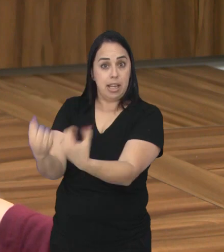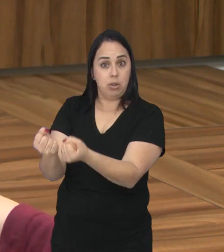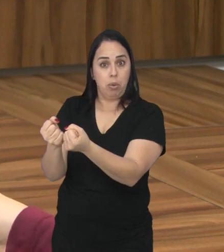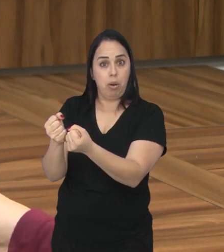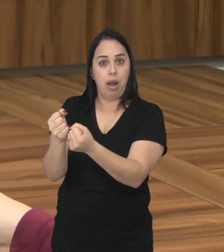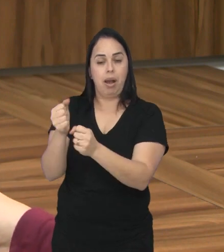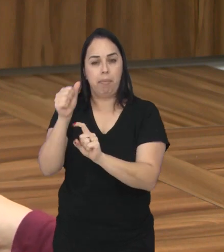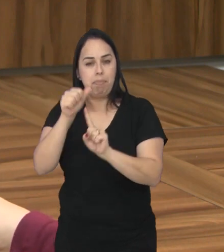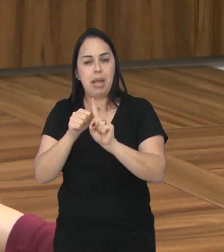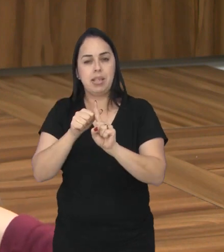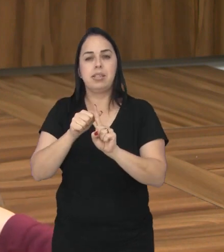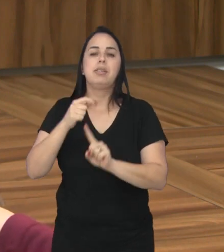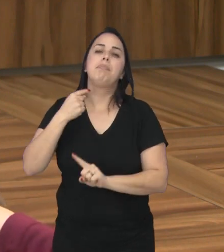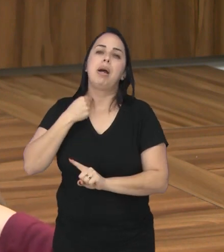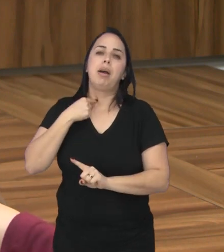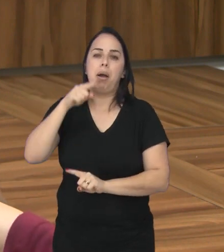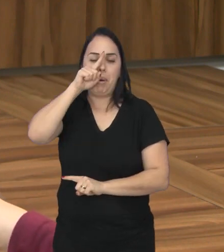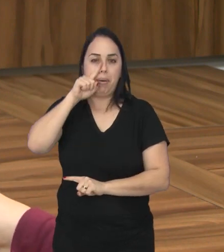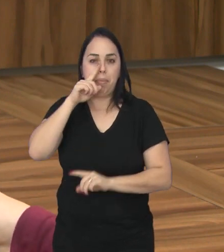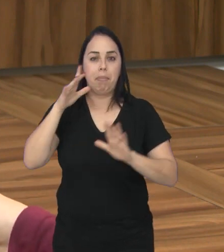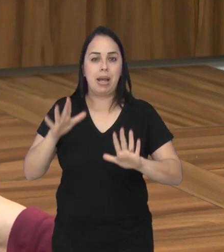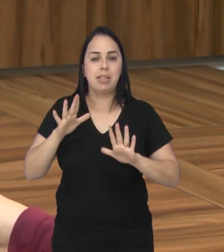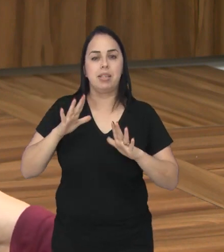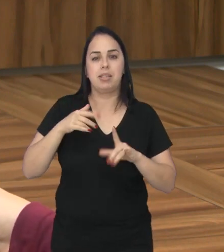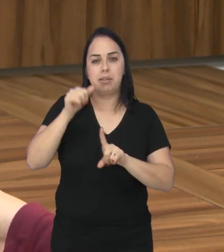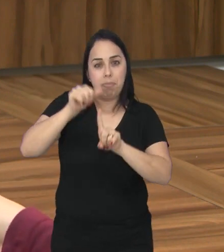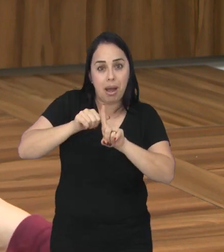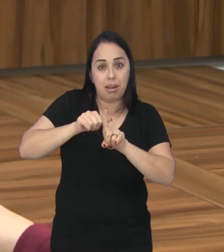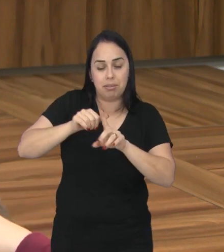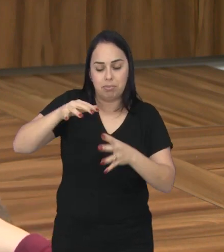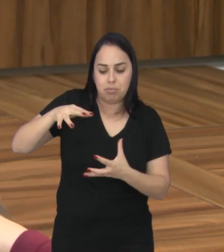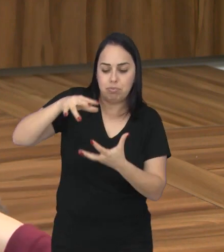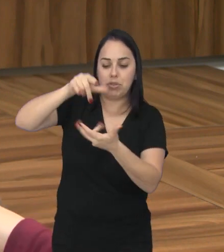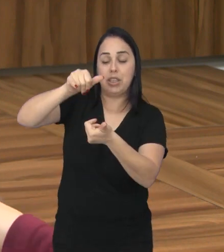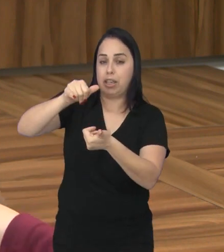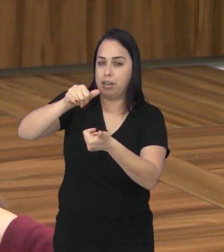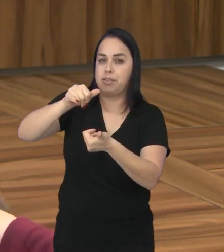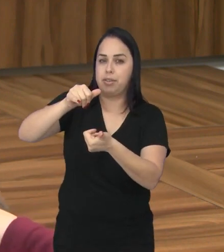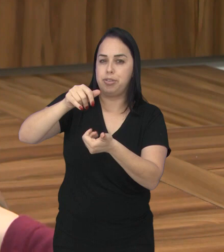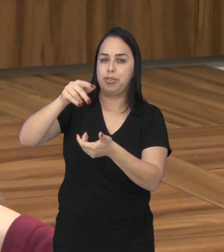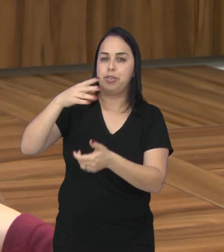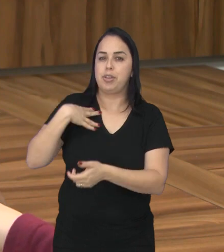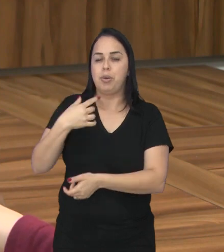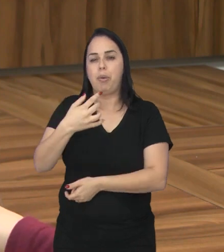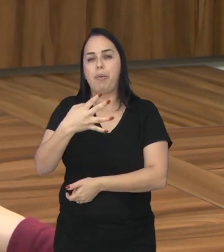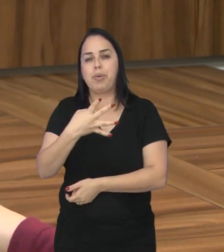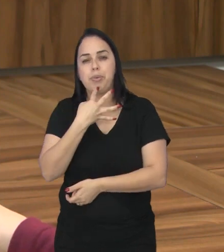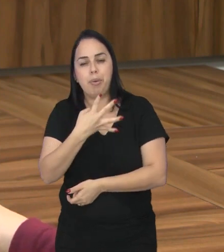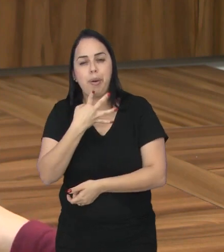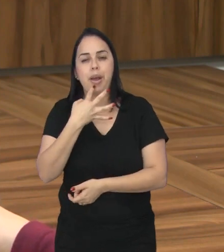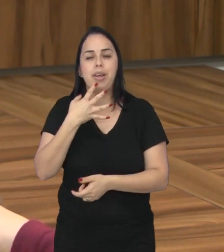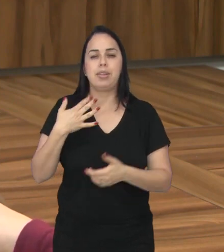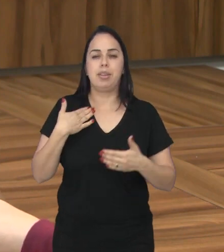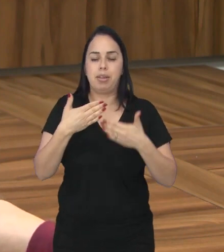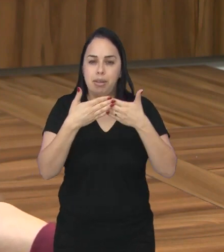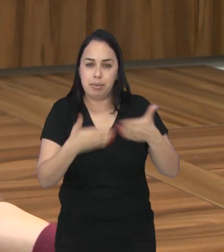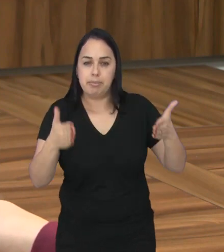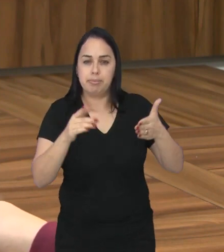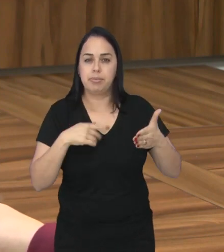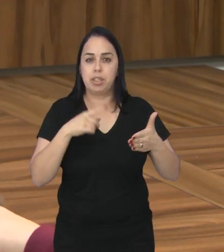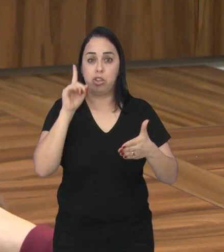mas oficialmente esse será o ano de internacionalização do Mar Amarelo então nós teremos um lançamento agora